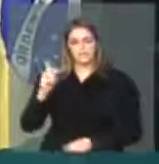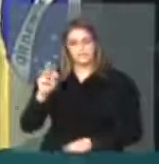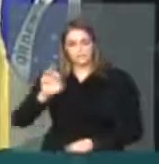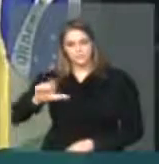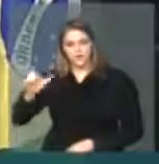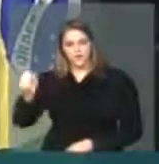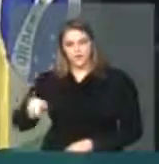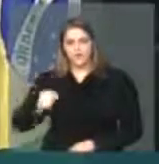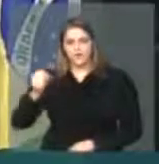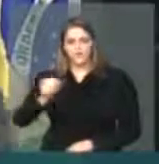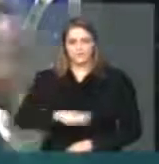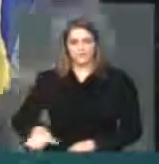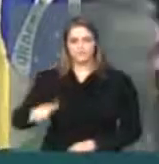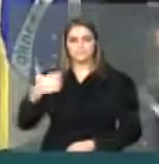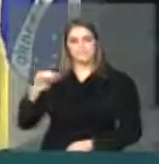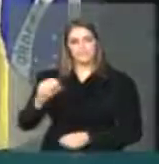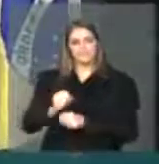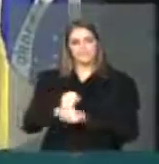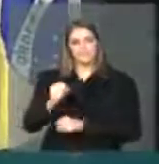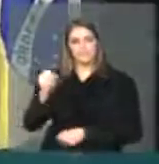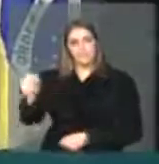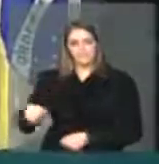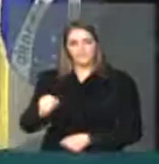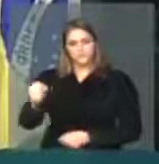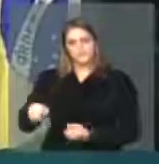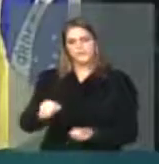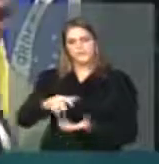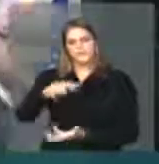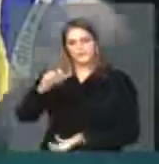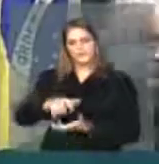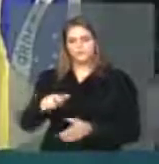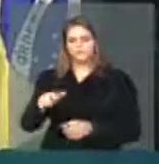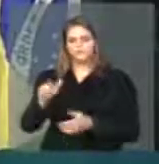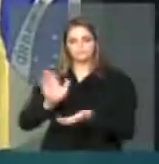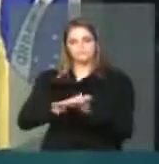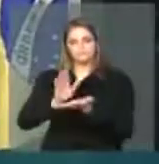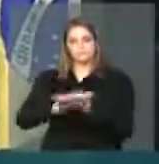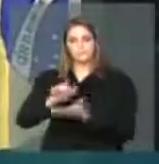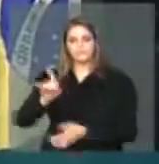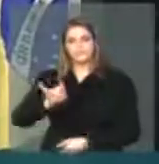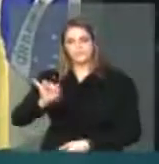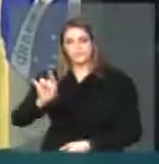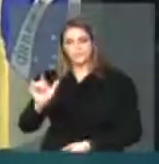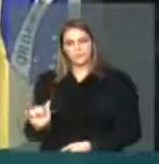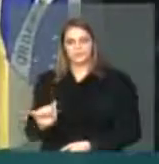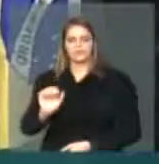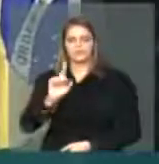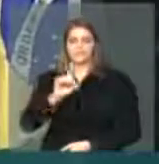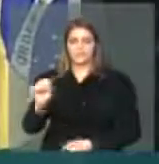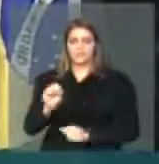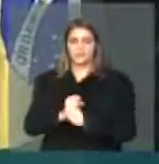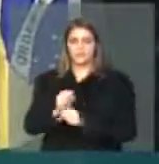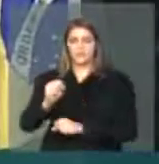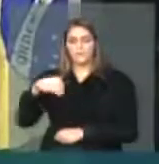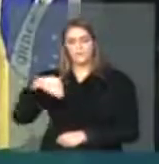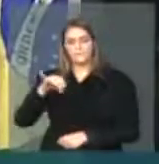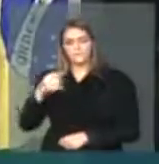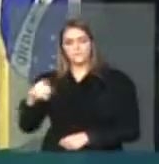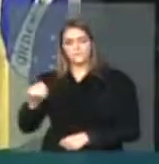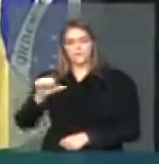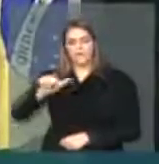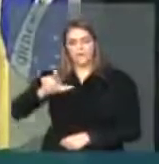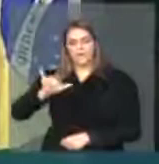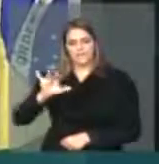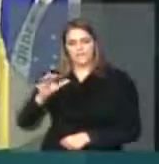os 10 da Pastoral do Idoso, em homenagem à saudosa doutora Zilda Arnes, os 100 anos da Missão de Aliança e Amor do